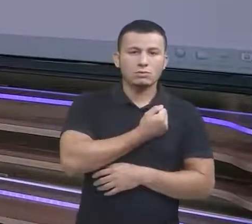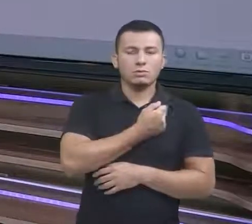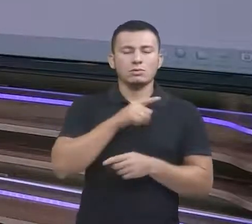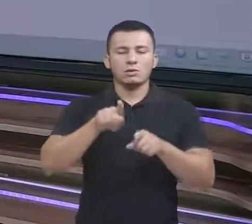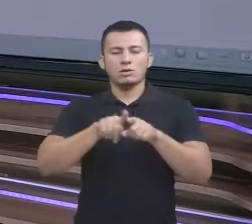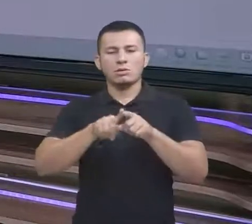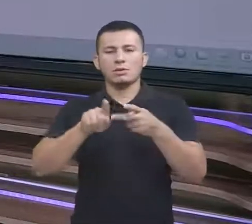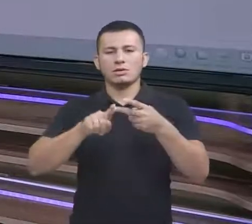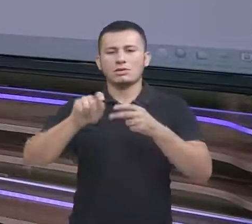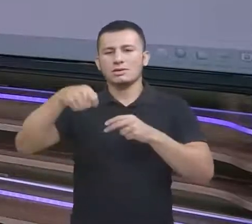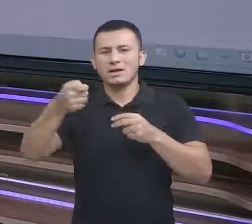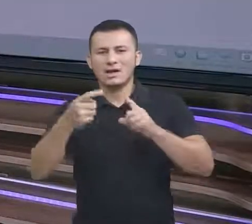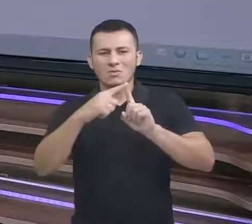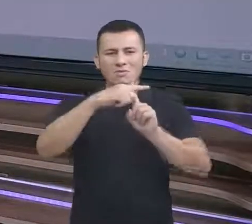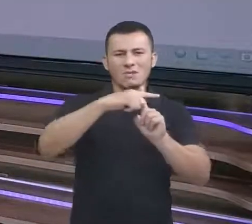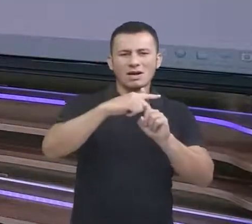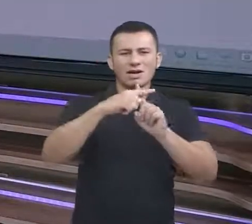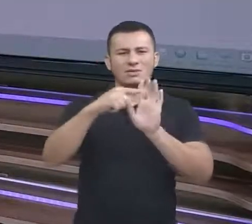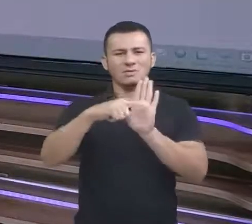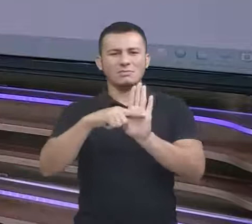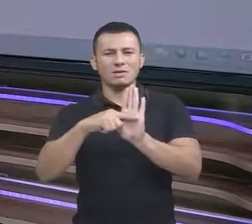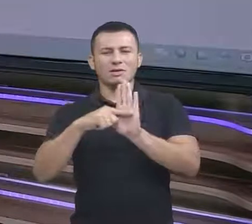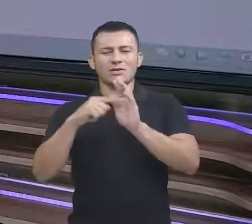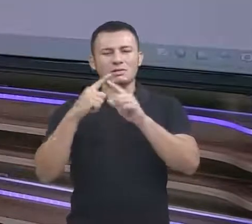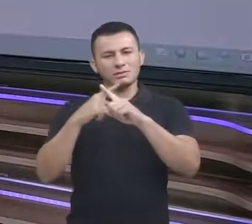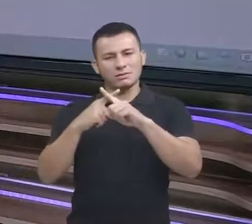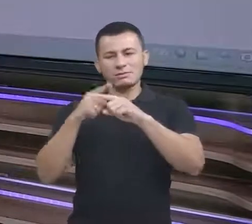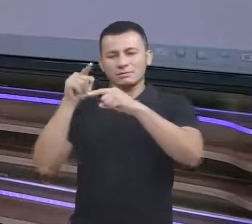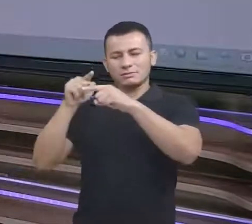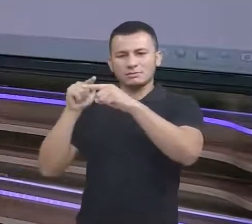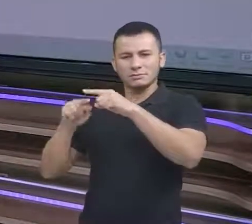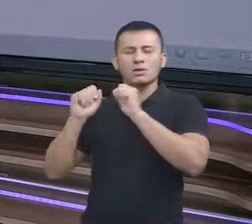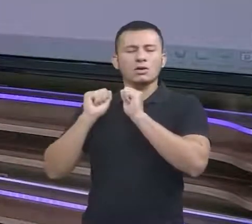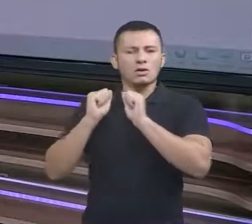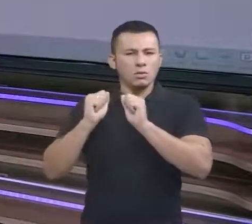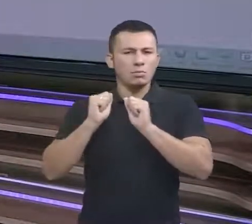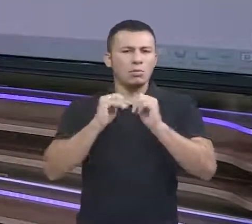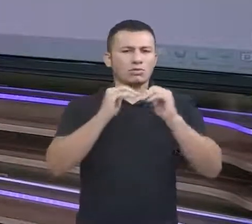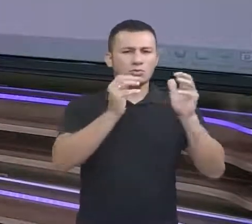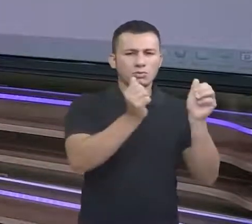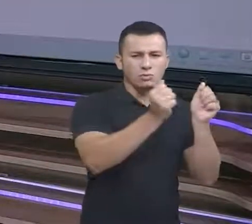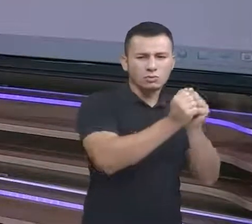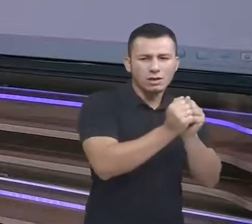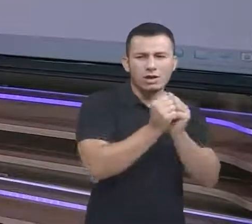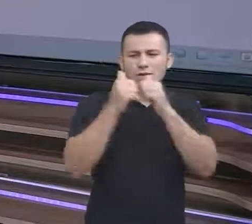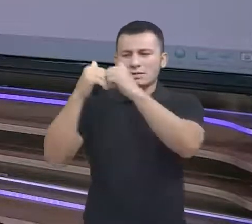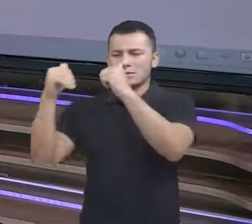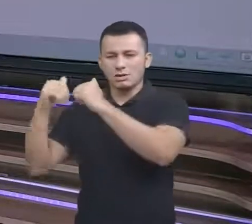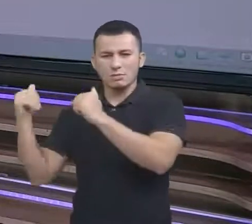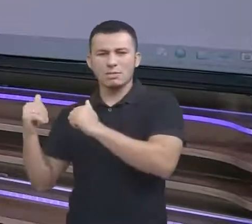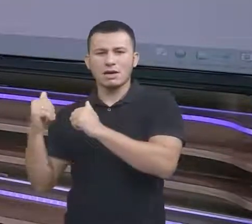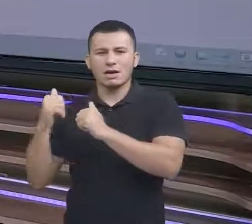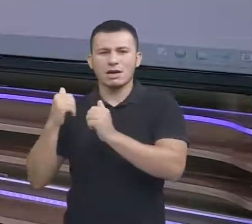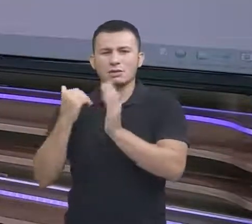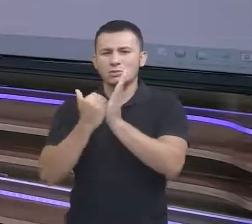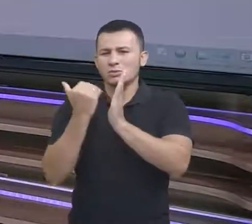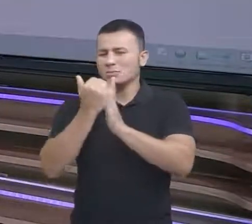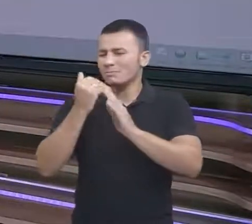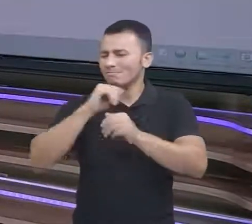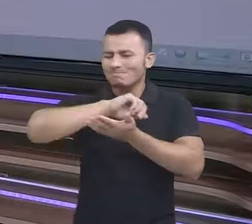esses sinais de mais de menos ver eu posso compor e decompor muitos números lembras que eu falei com os números são